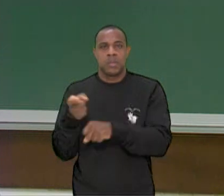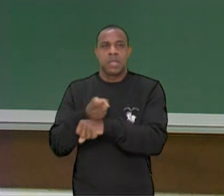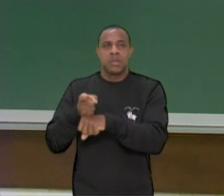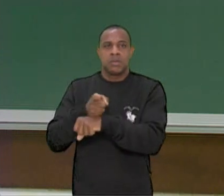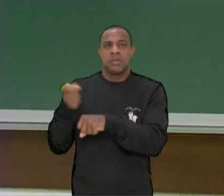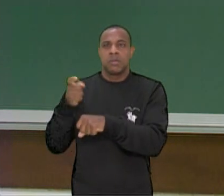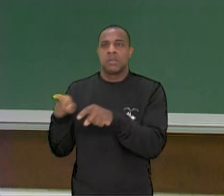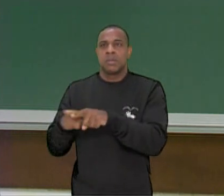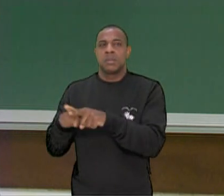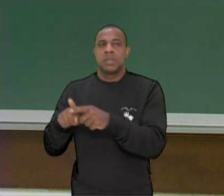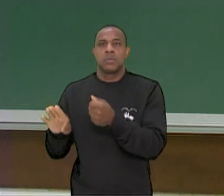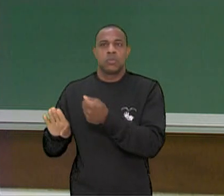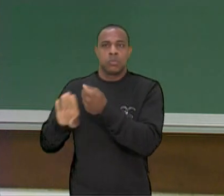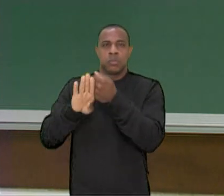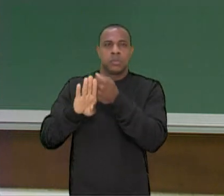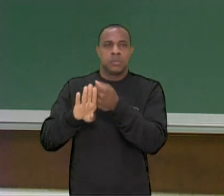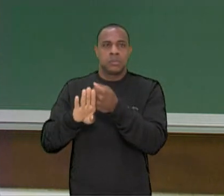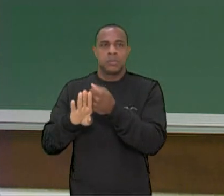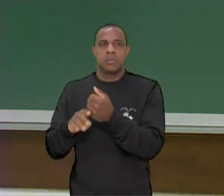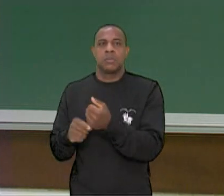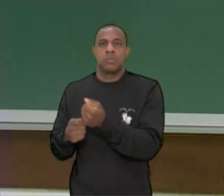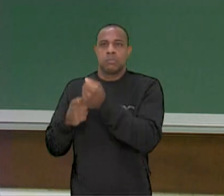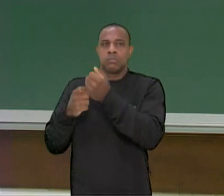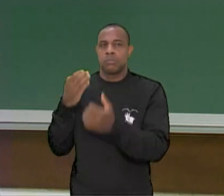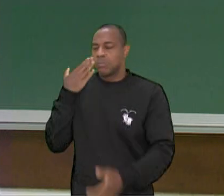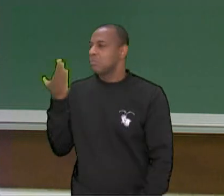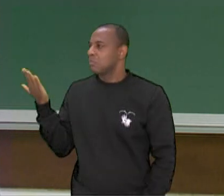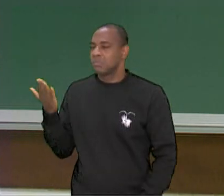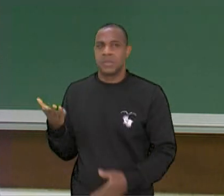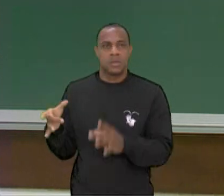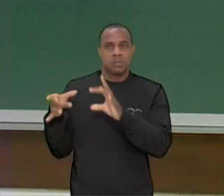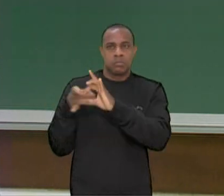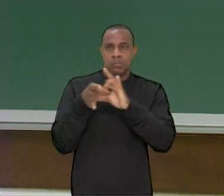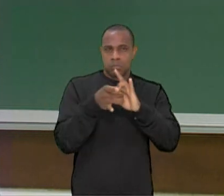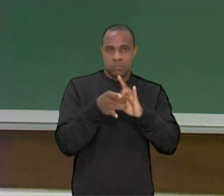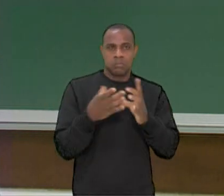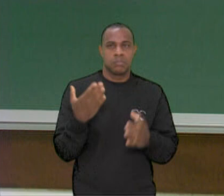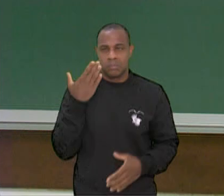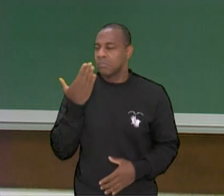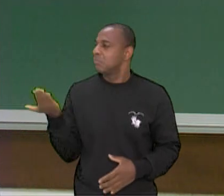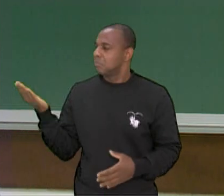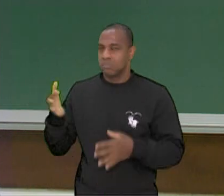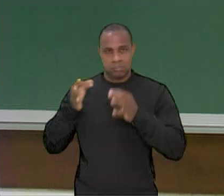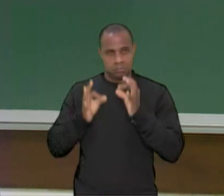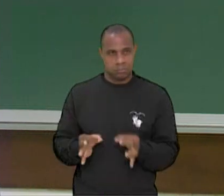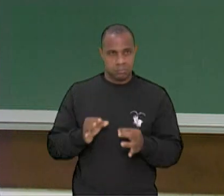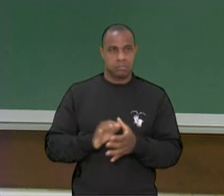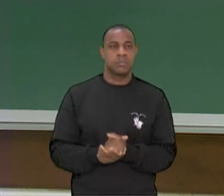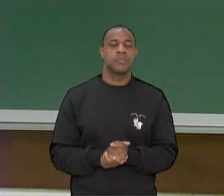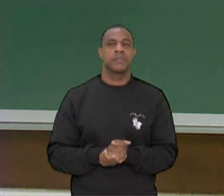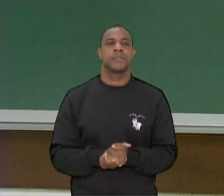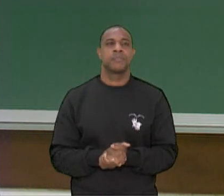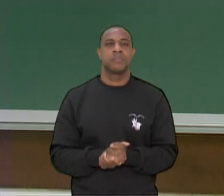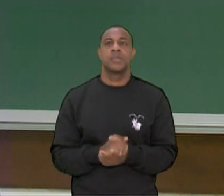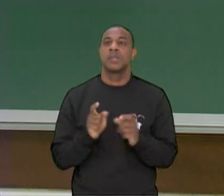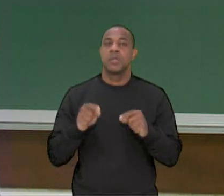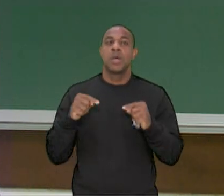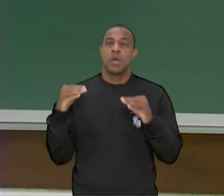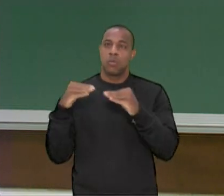tenho o substantivo, ou seja, todas elas estão em harmonia no contexto, tá? Então, é isso que trata a